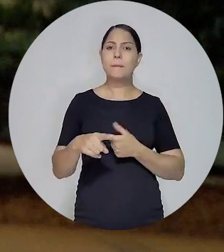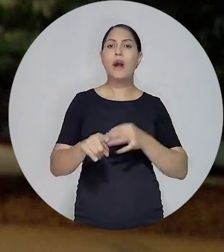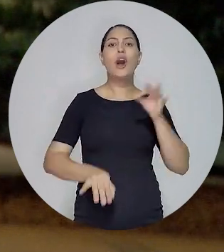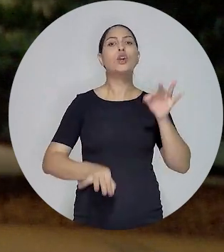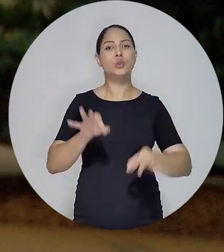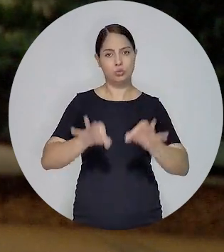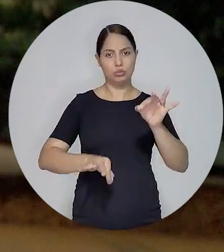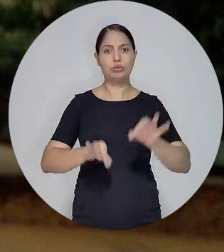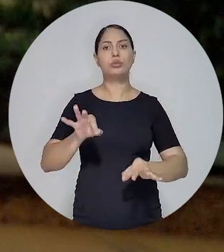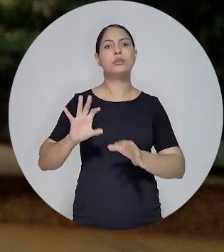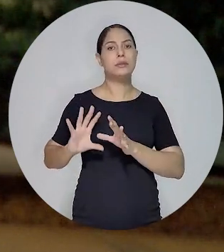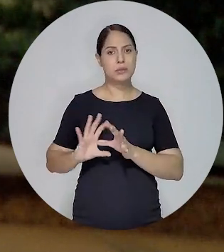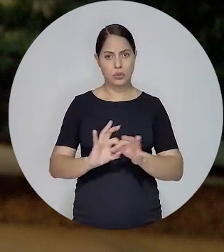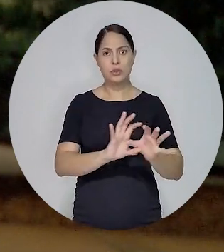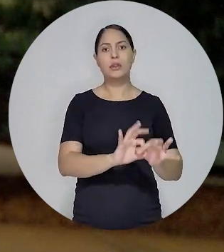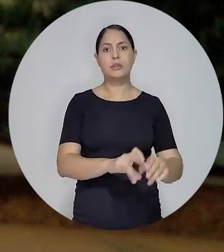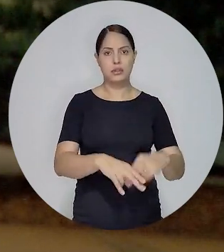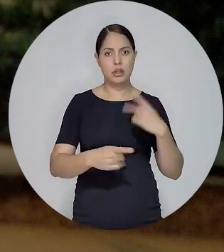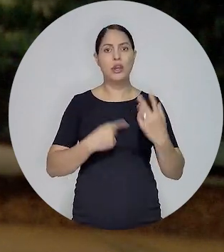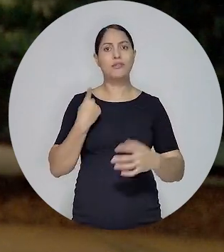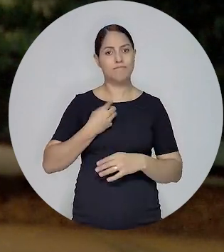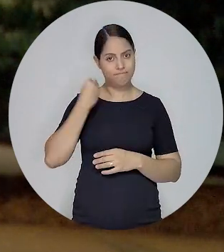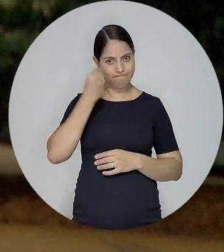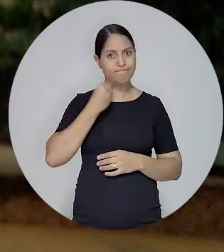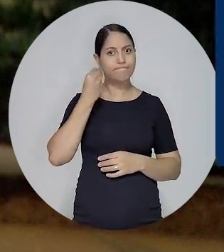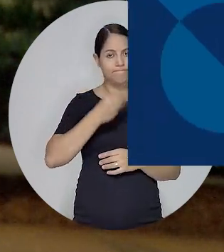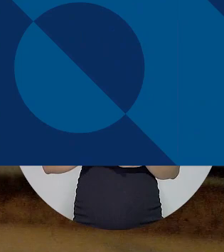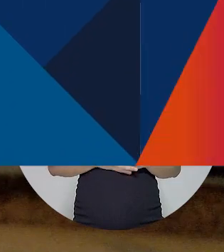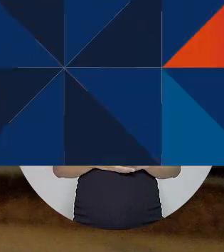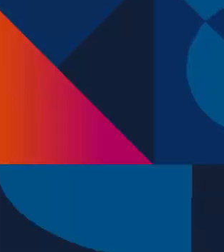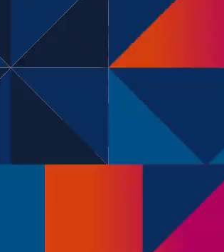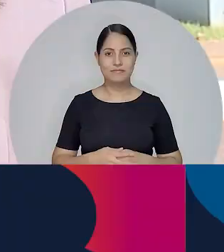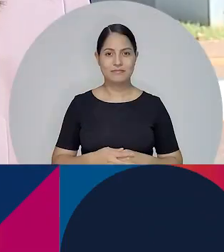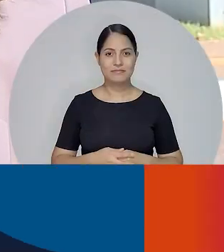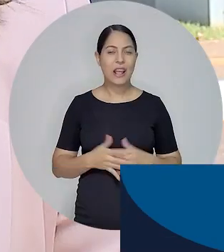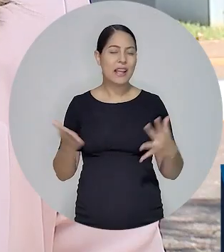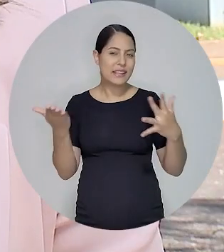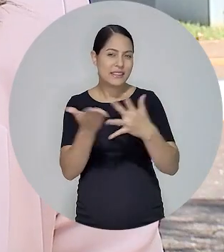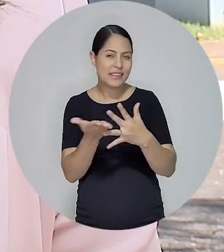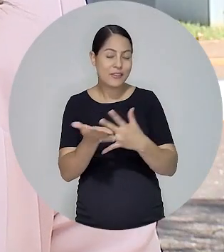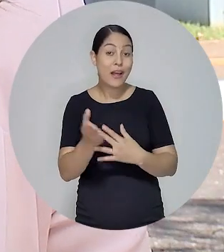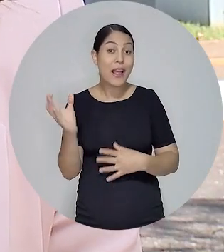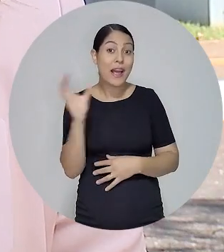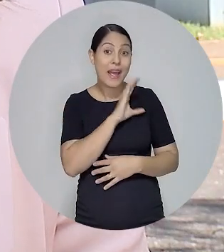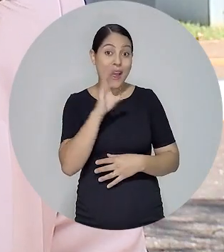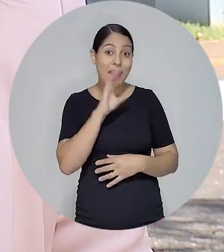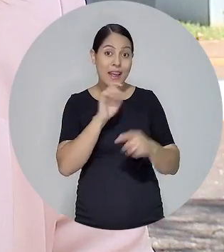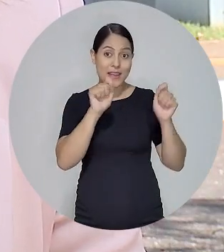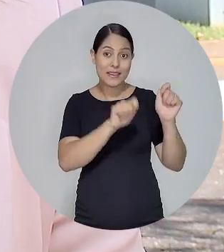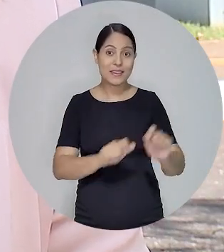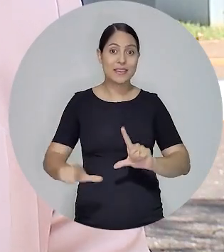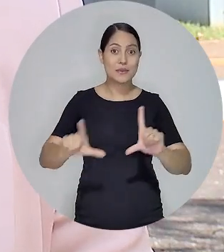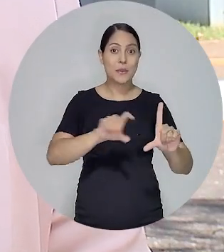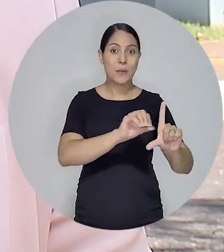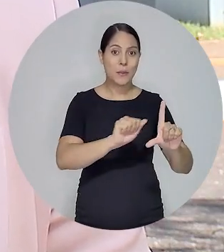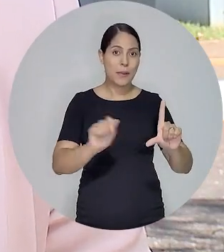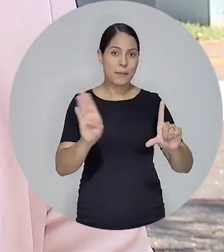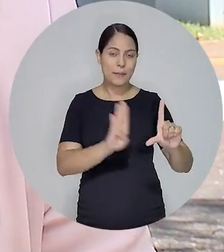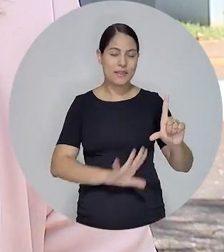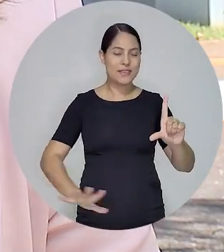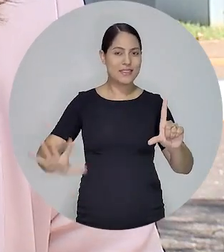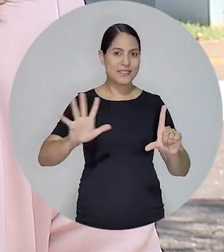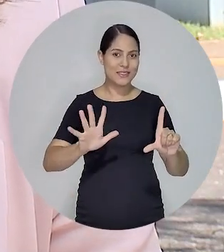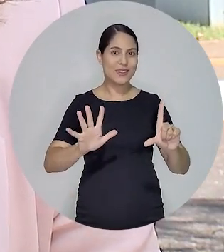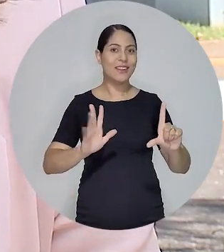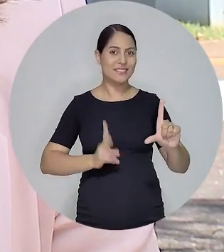mais próximos de uma justiça nessa situação que estamos vivendo nesse momento. Agora a gente vai para um rápido intervalo e voltamos na